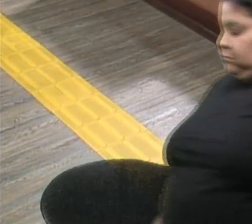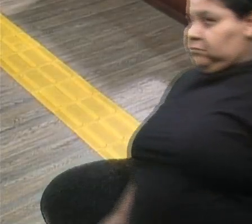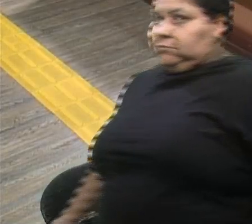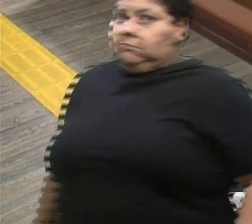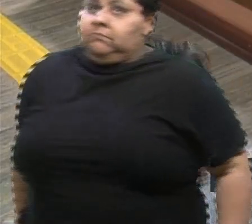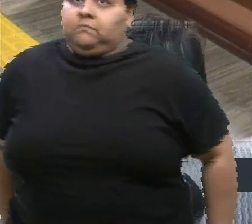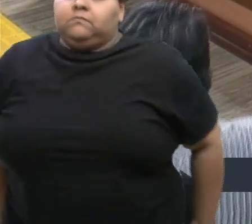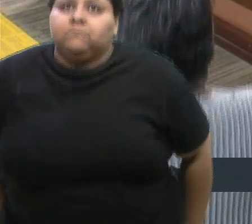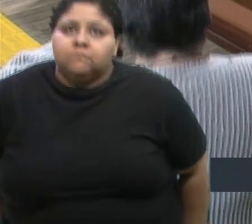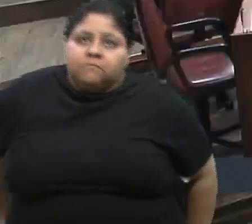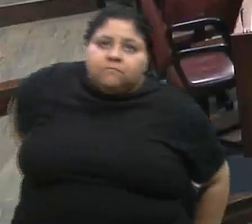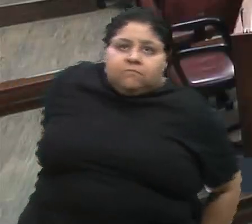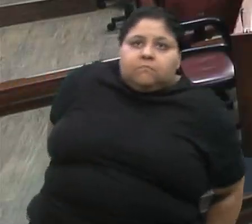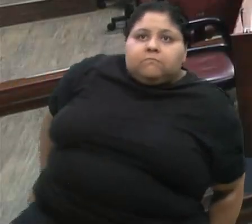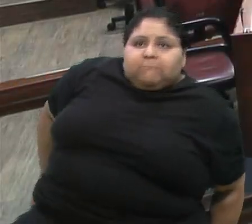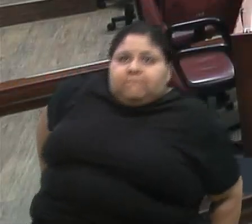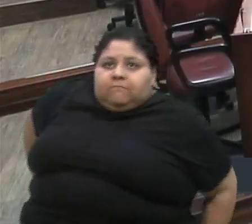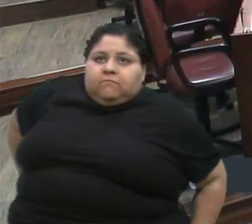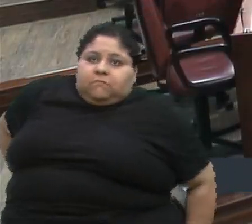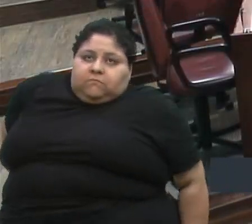Com a palavra. Bom,